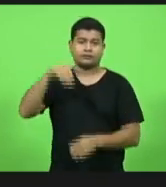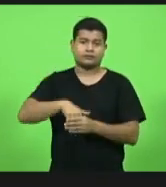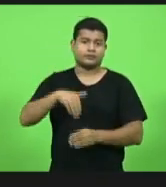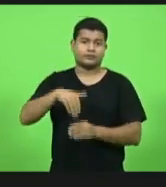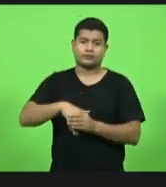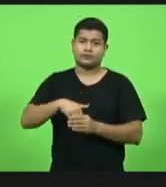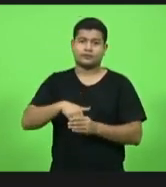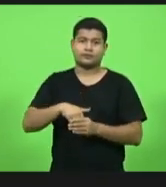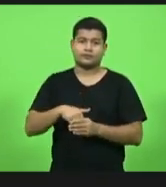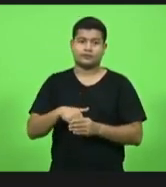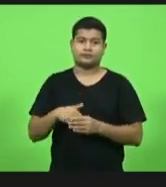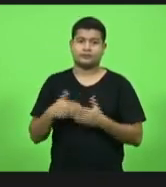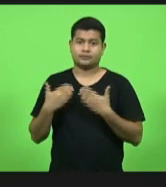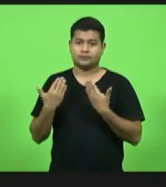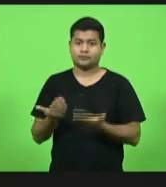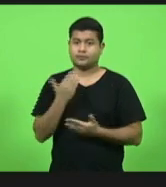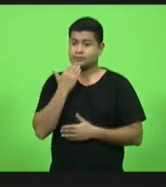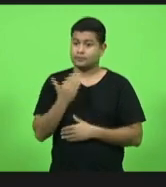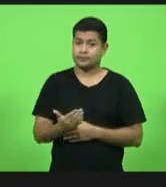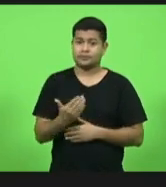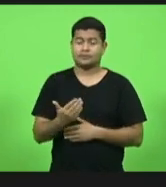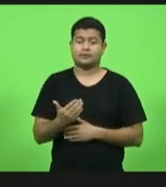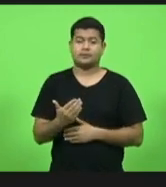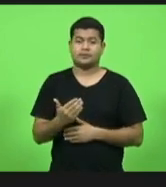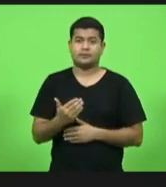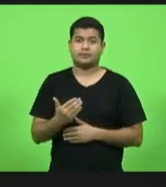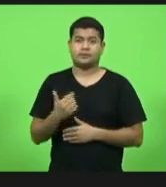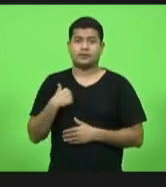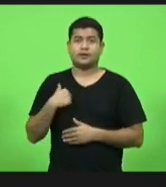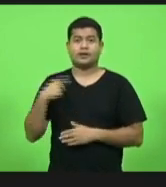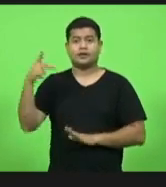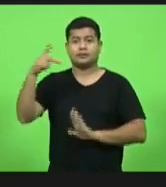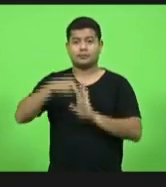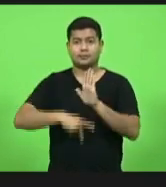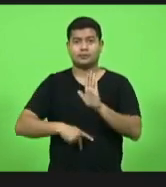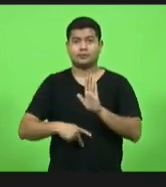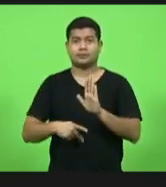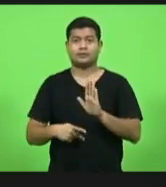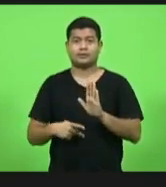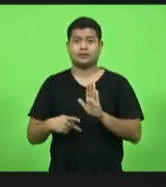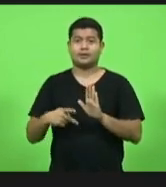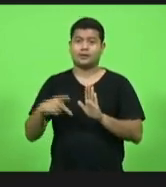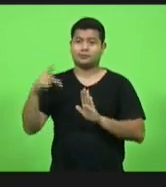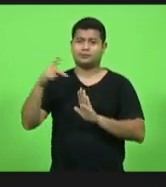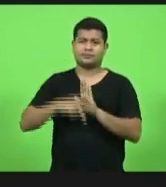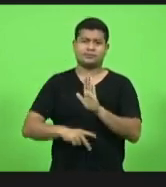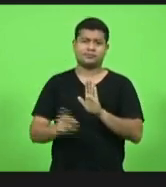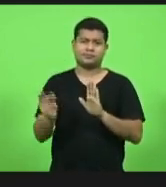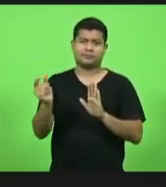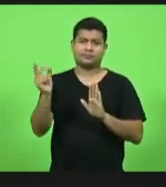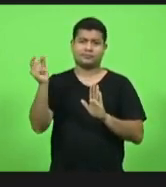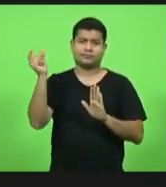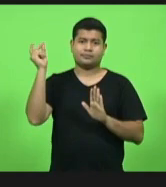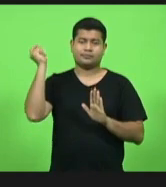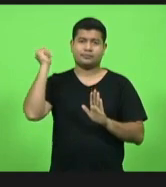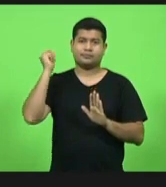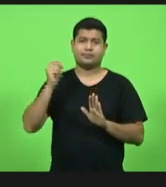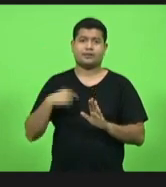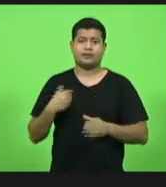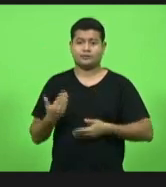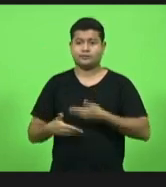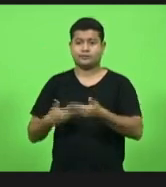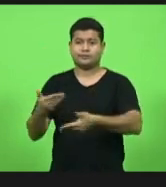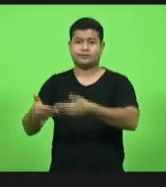este requerimento, não quer que os senhores votem esse projeto de lei. Trata-se do projeto de lei mais antigo da casa ainda em